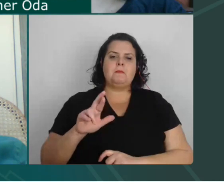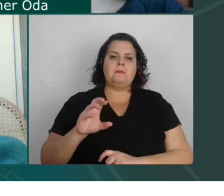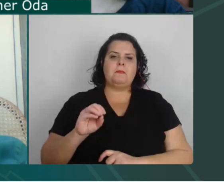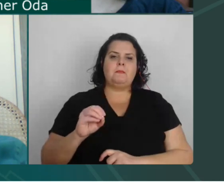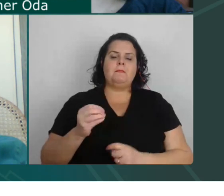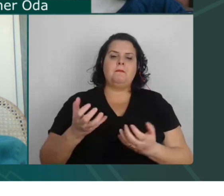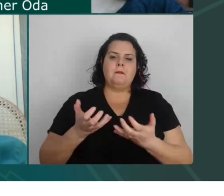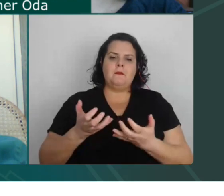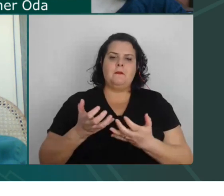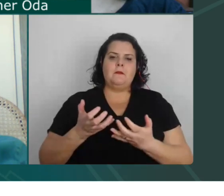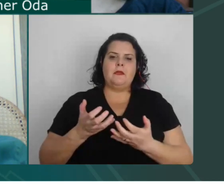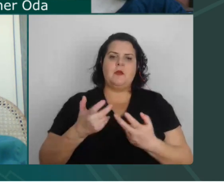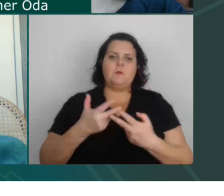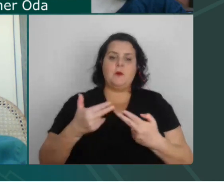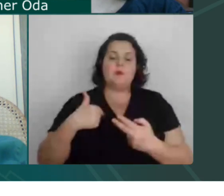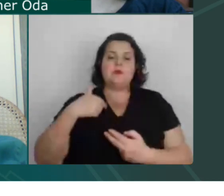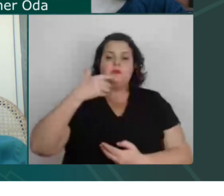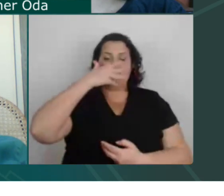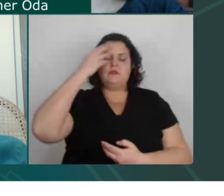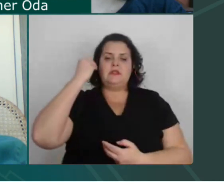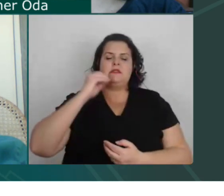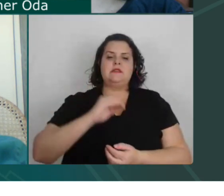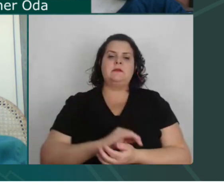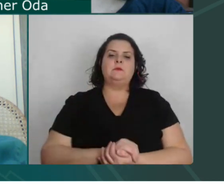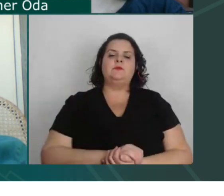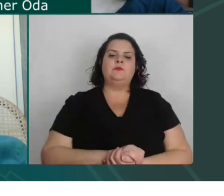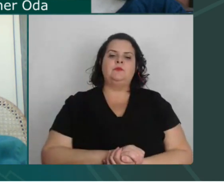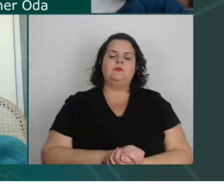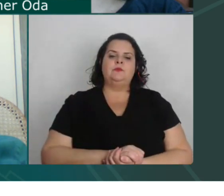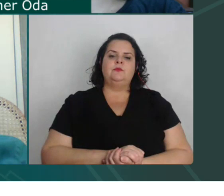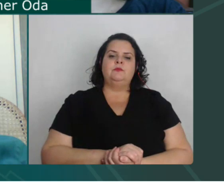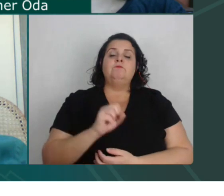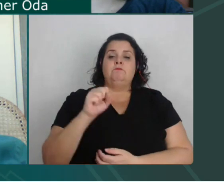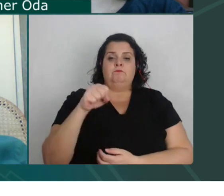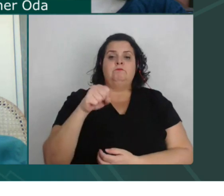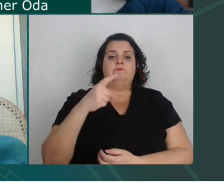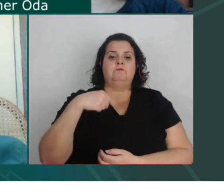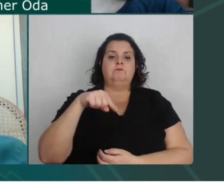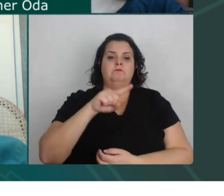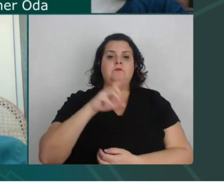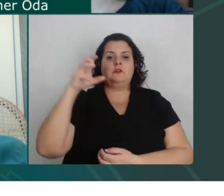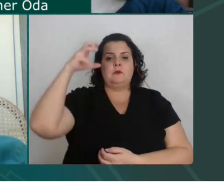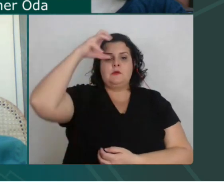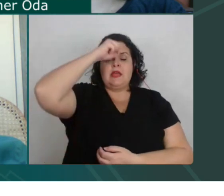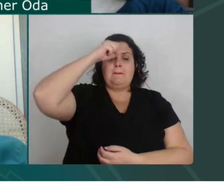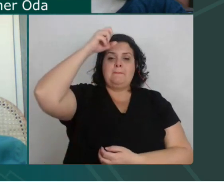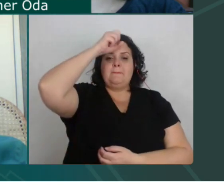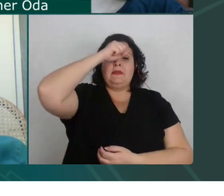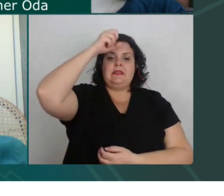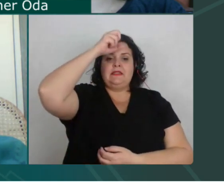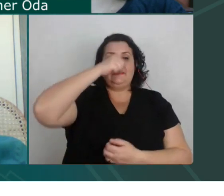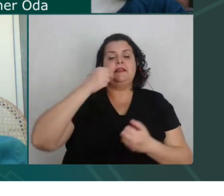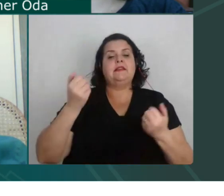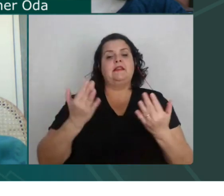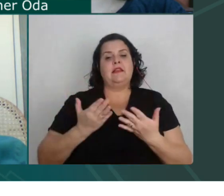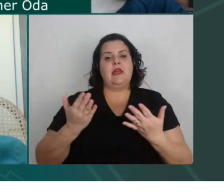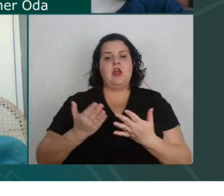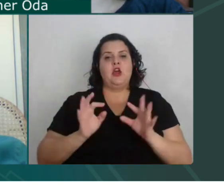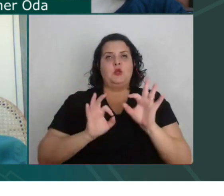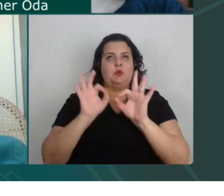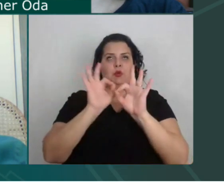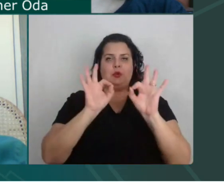do professor Medeiros. Sim, nós estamos aprendendo uma nova reestruturação